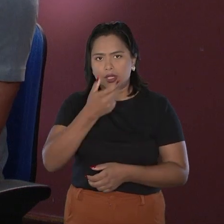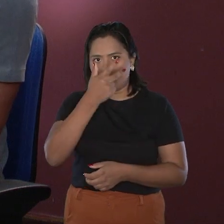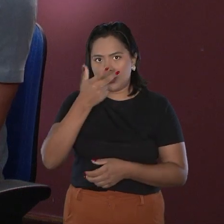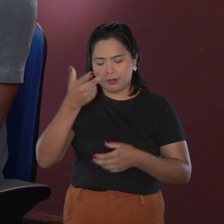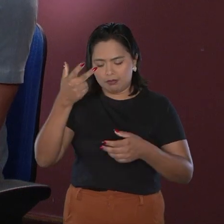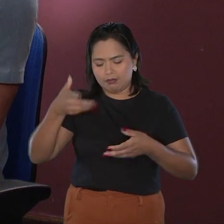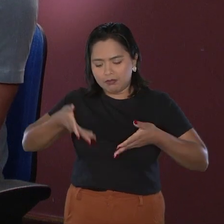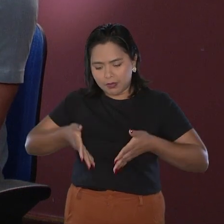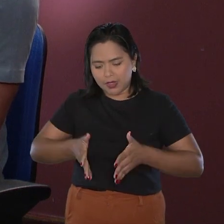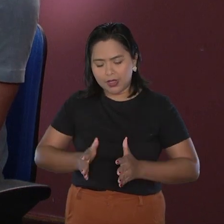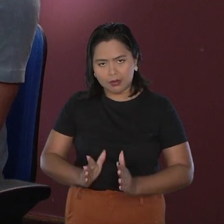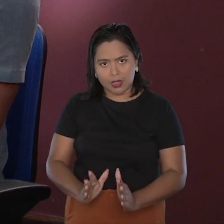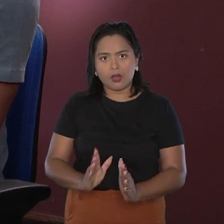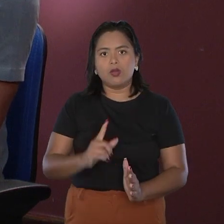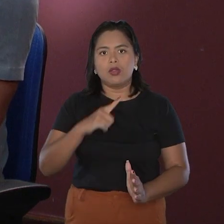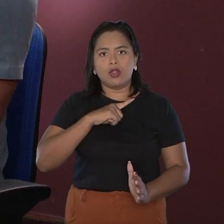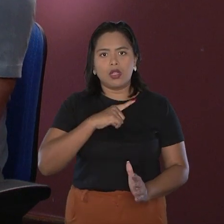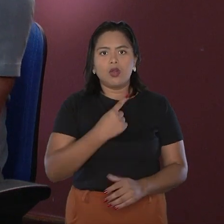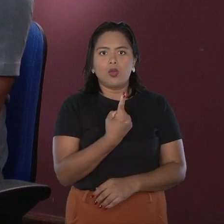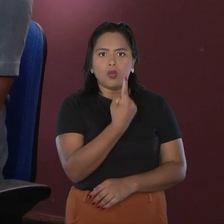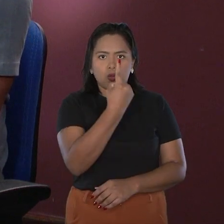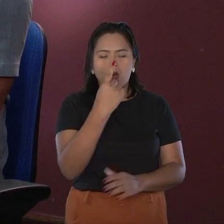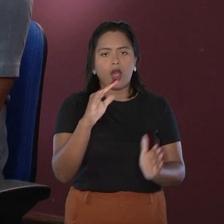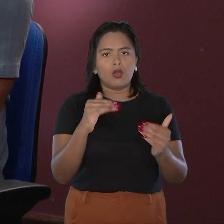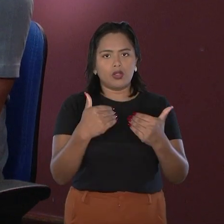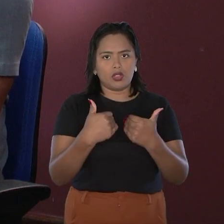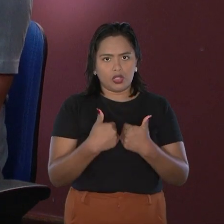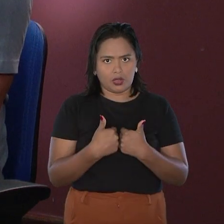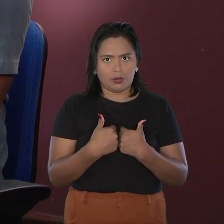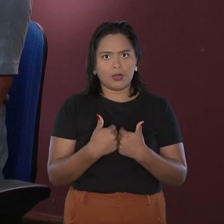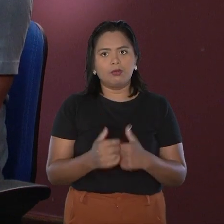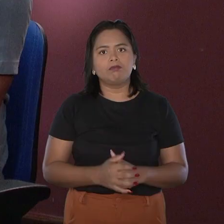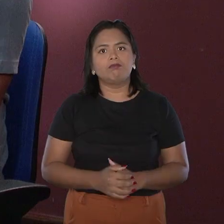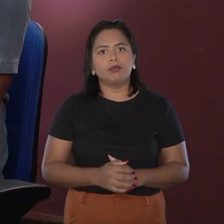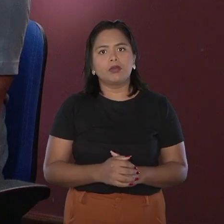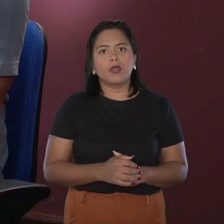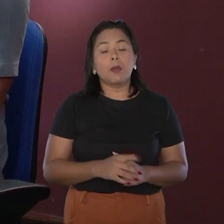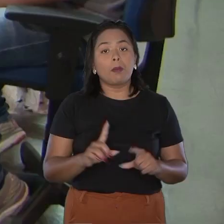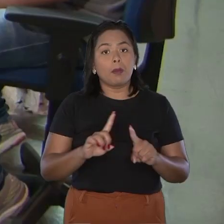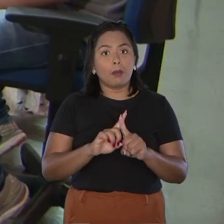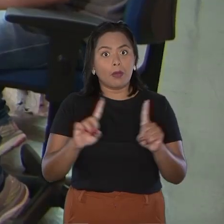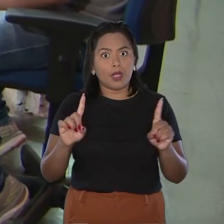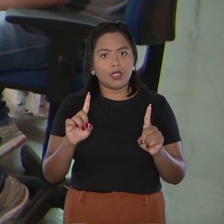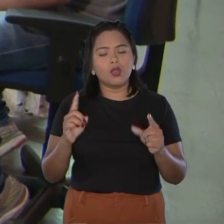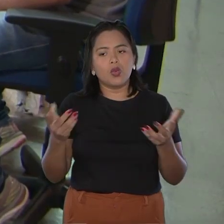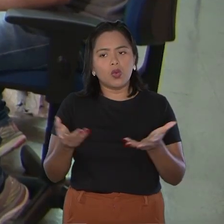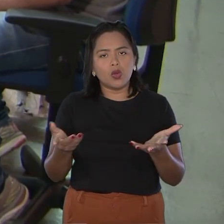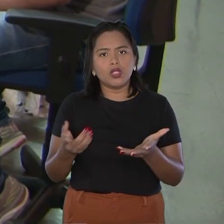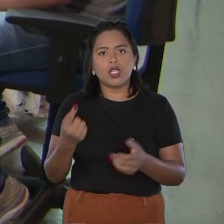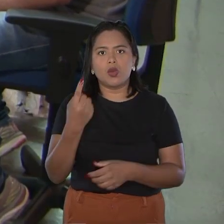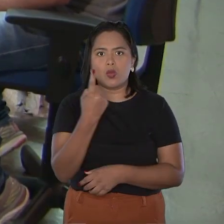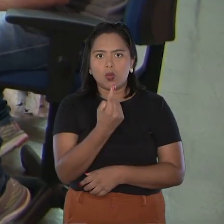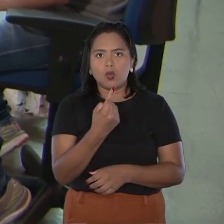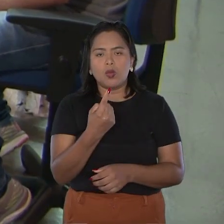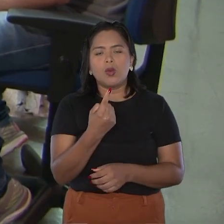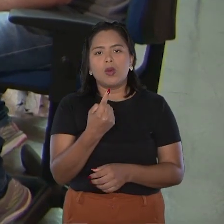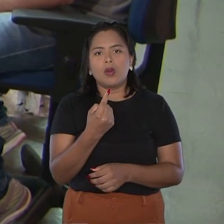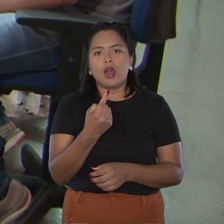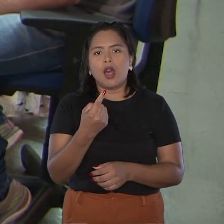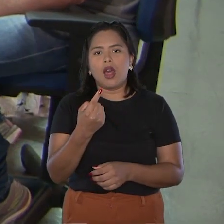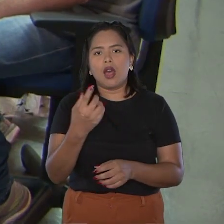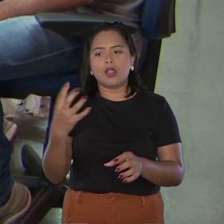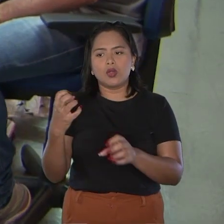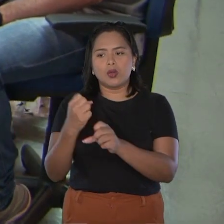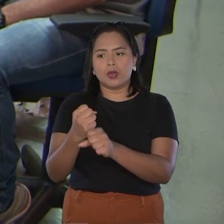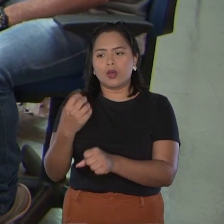foi feito novamente essa pesquisa e dava uma a cada 54 e hoje já é uma a cada 44 mas esse aumento vamos dizer